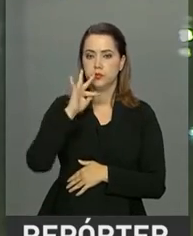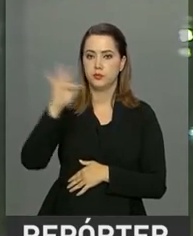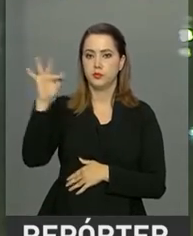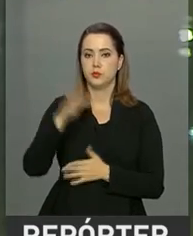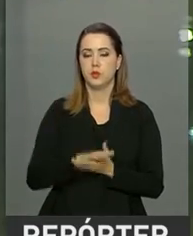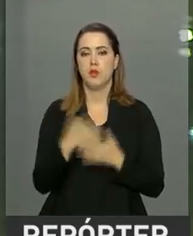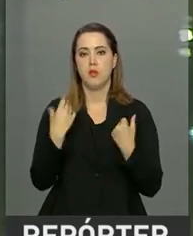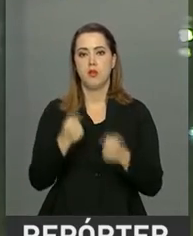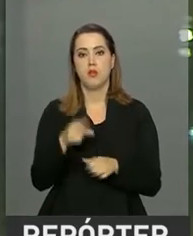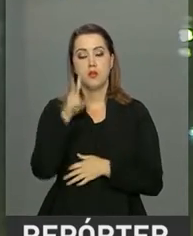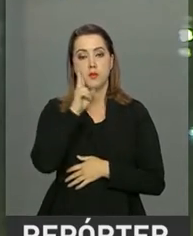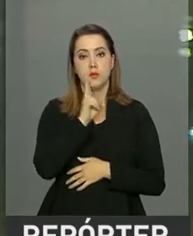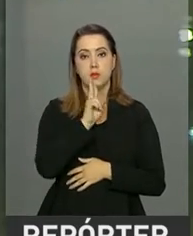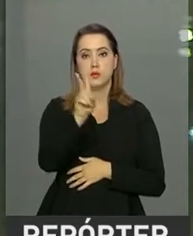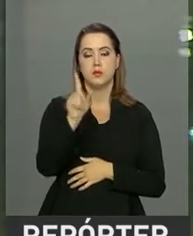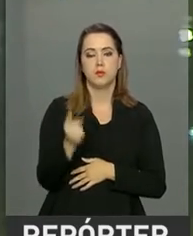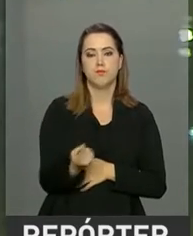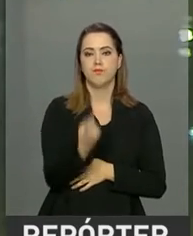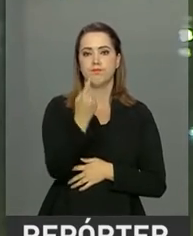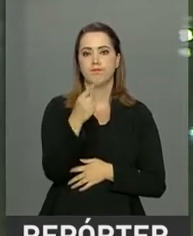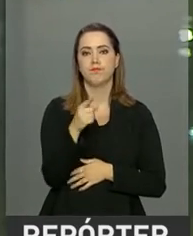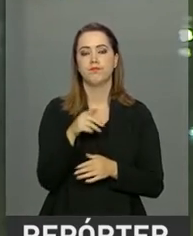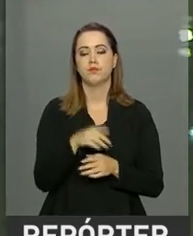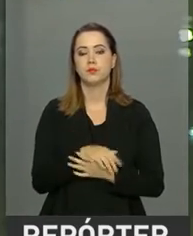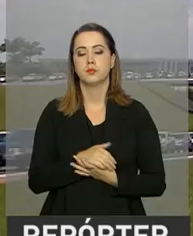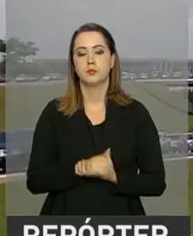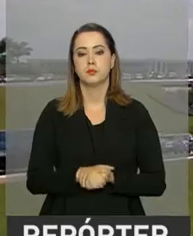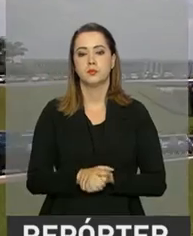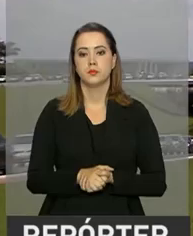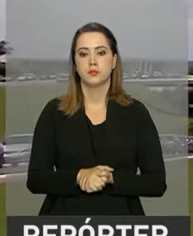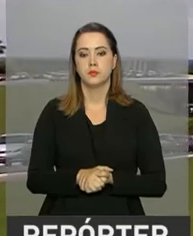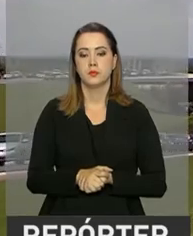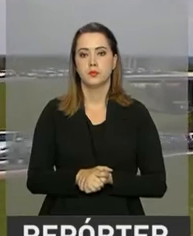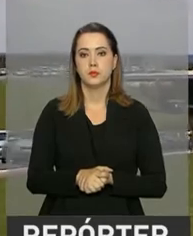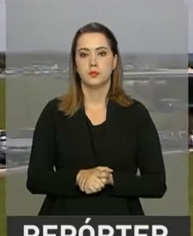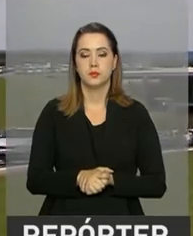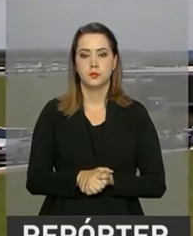acompanhar agora uma matéria sobre o assunto.